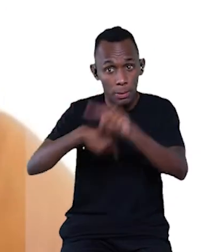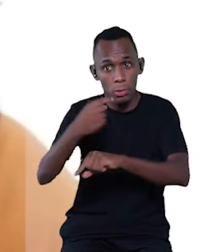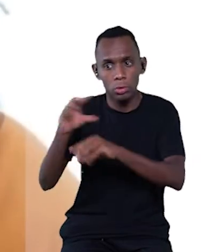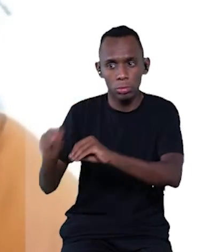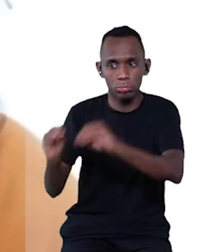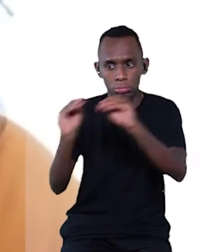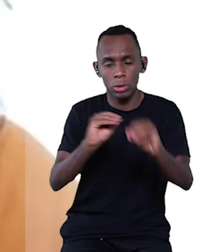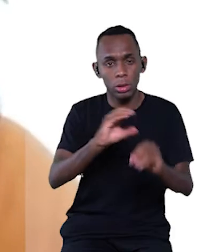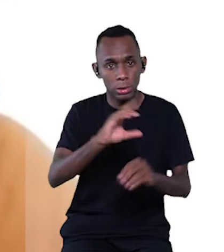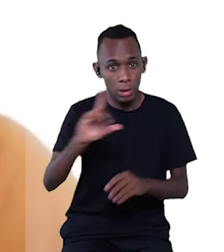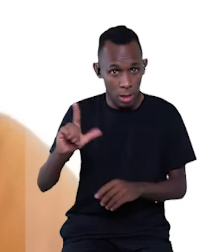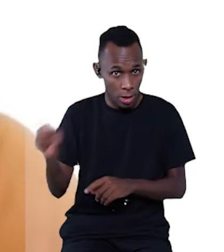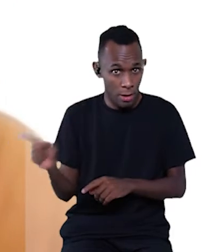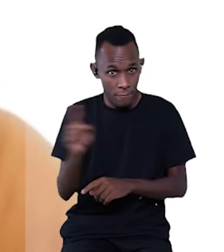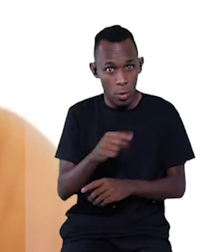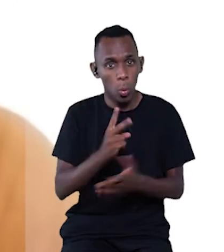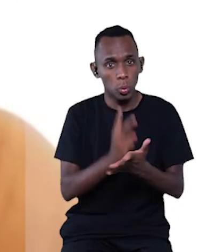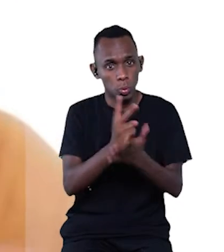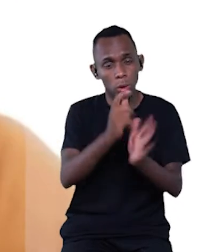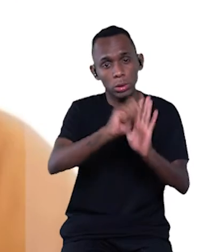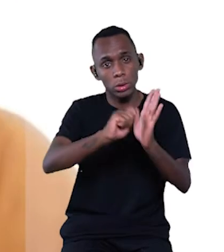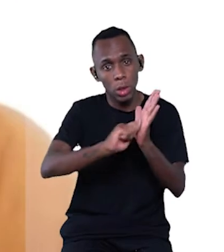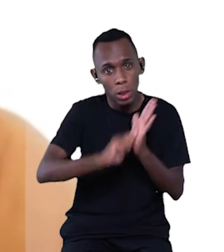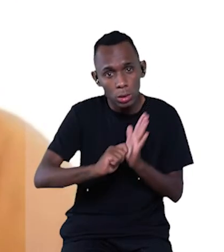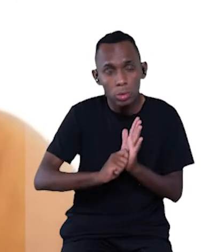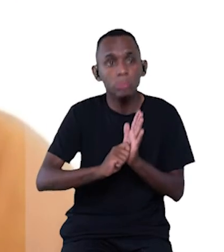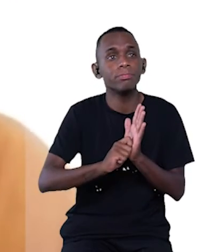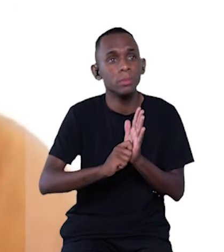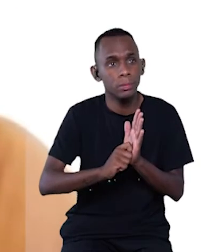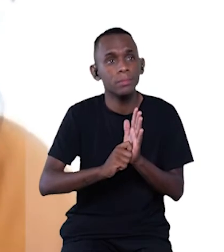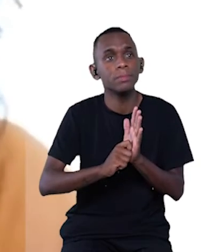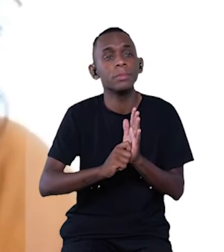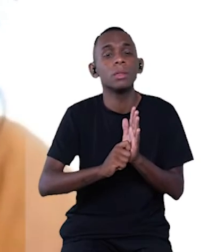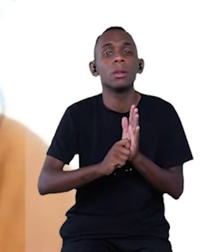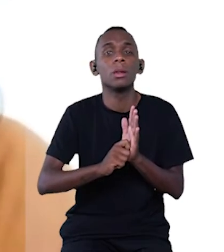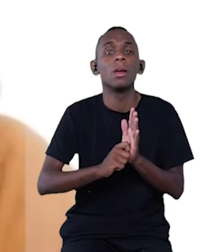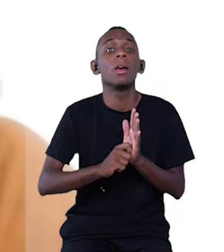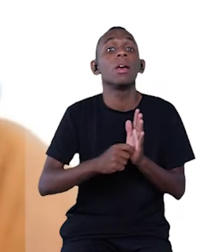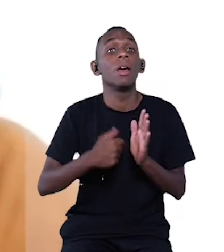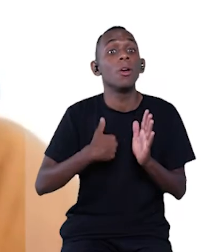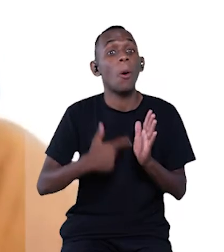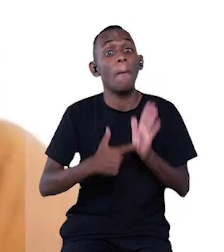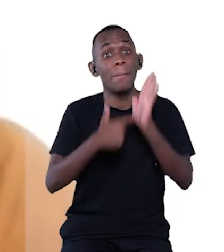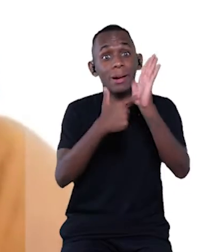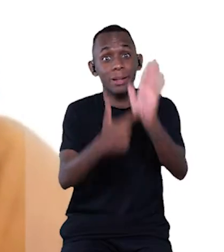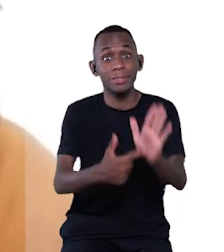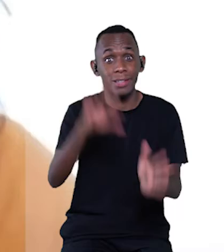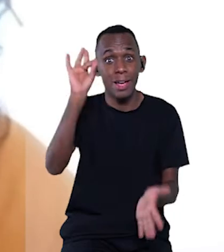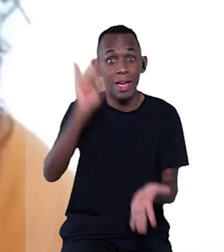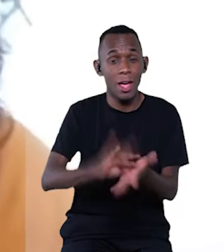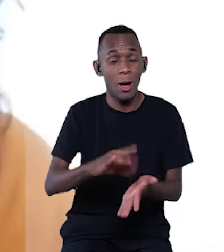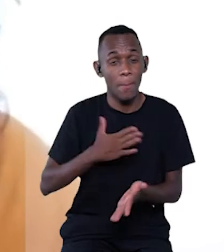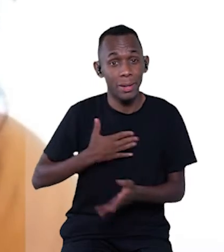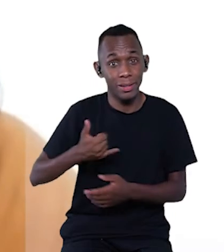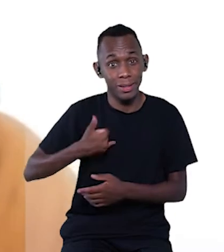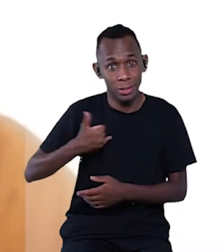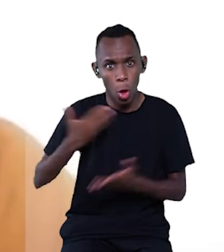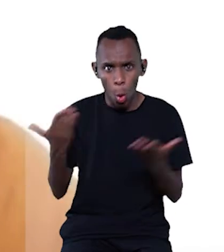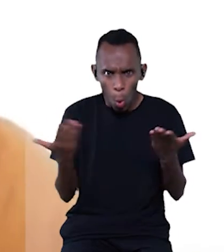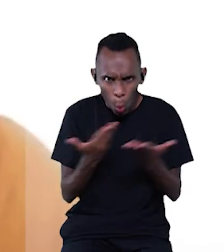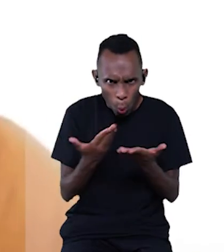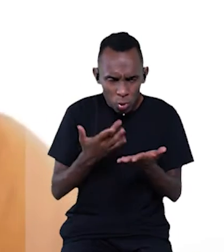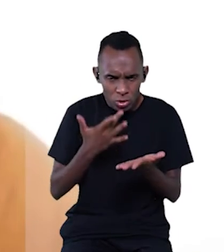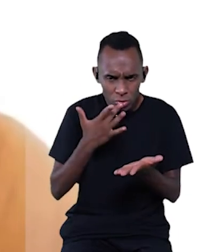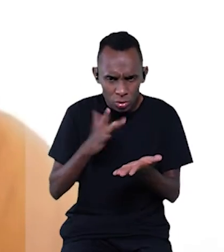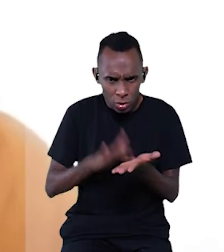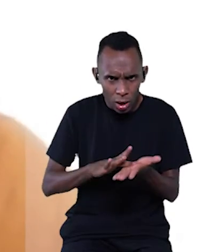de Lafayette, continuei a escrita. Aí eu denuncio mais ainda a minha idade, né, porque hoje em dia, né, não se troca carta,